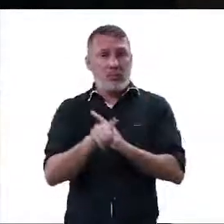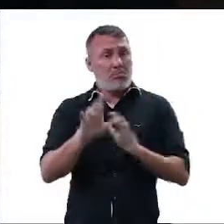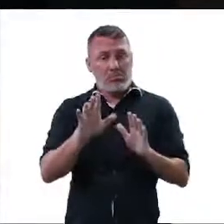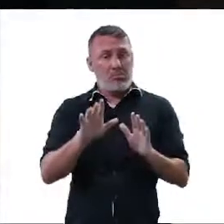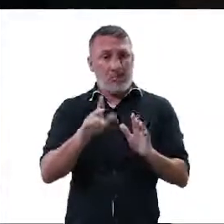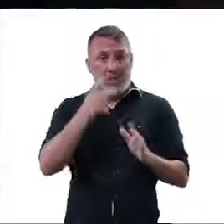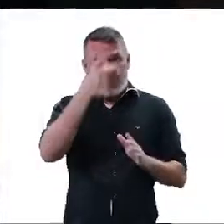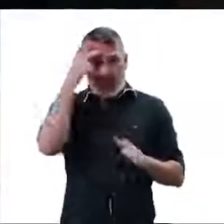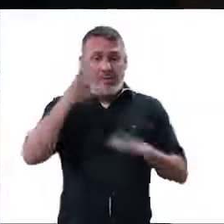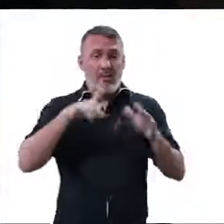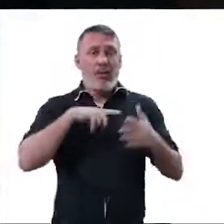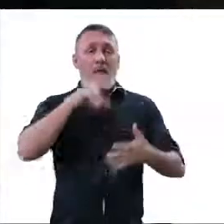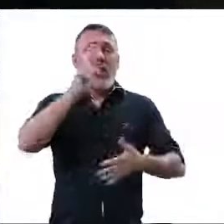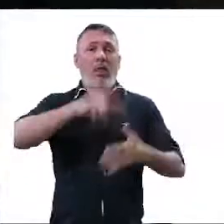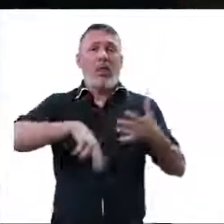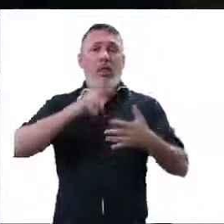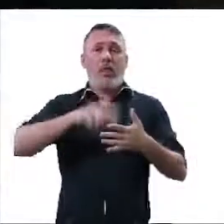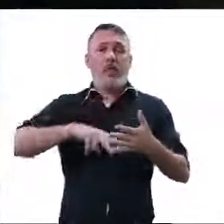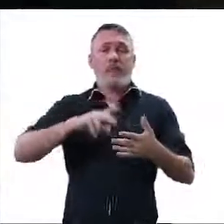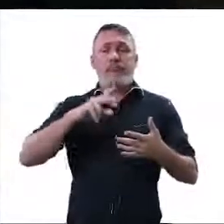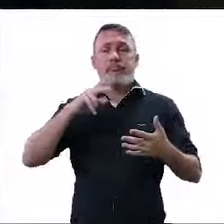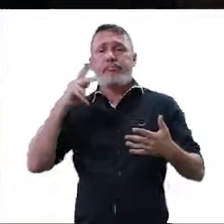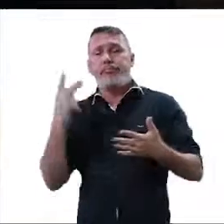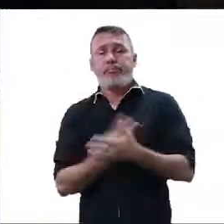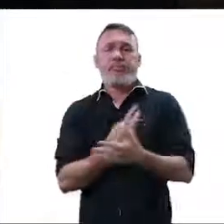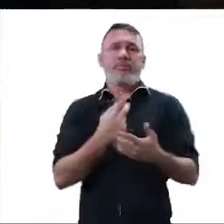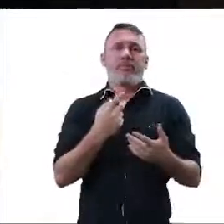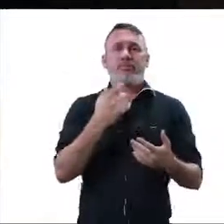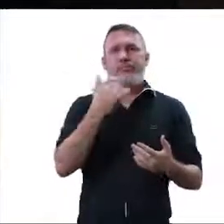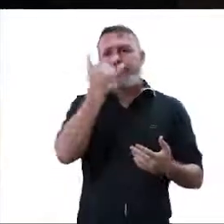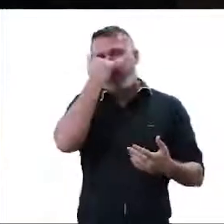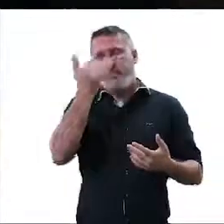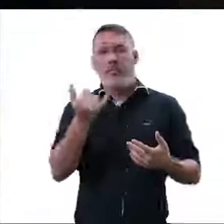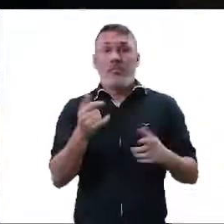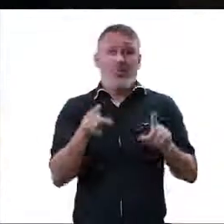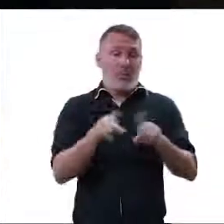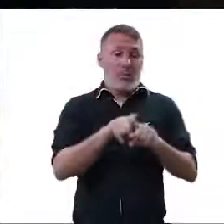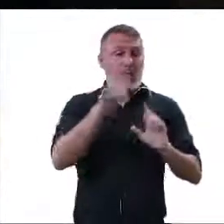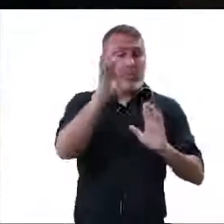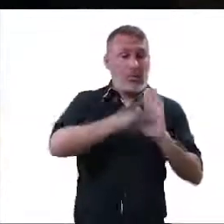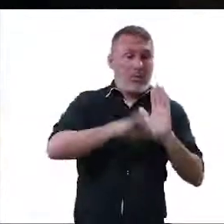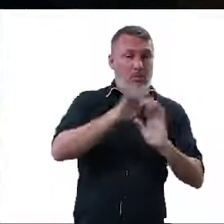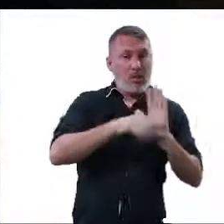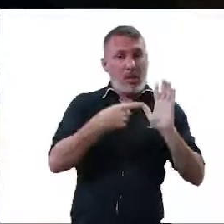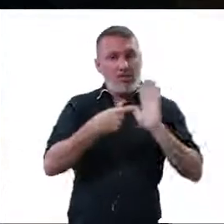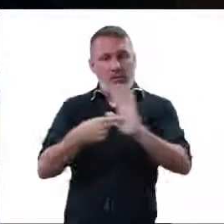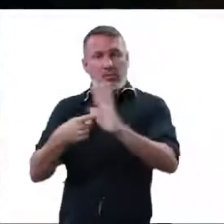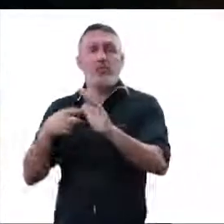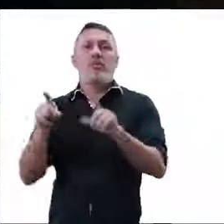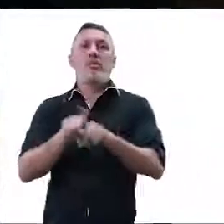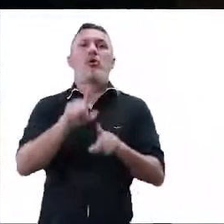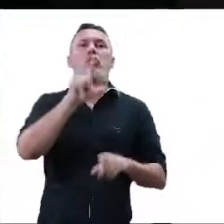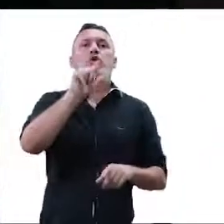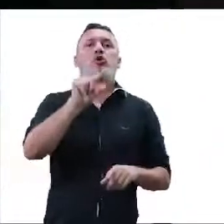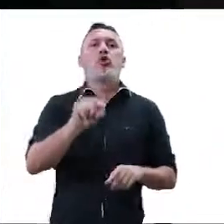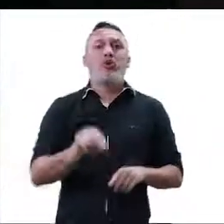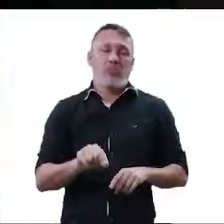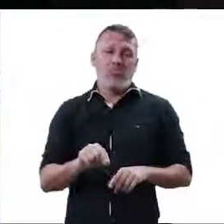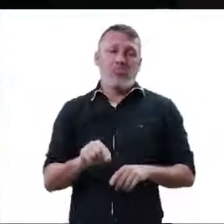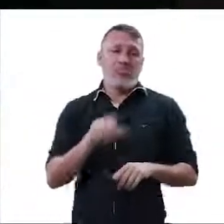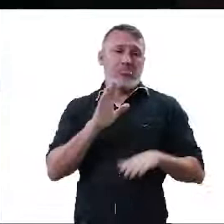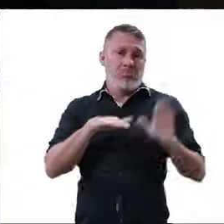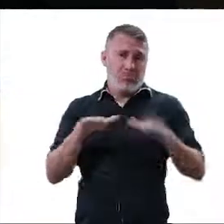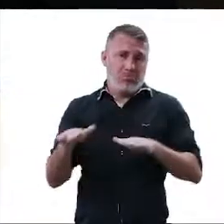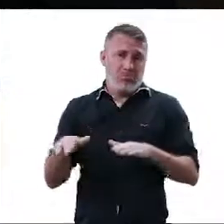leitura equivocada, não apenas do texto de apresentação, como também das alternativas, certo?